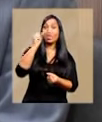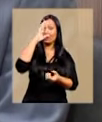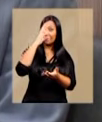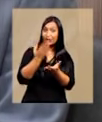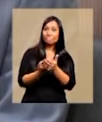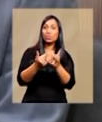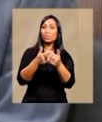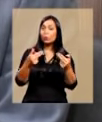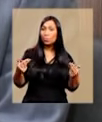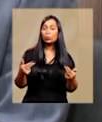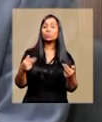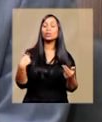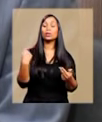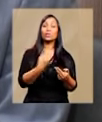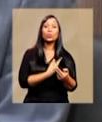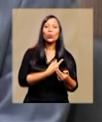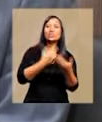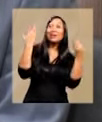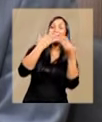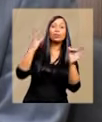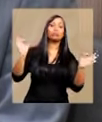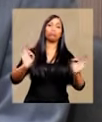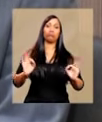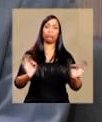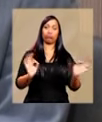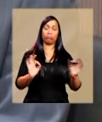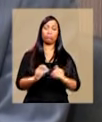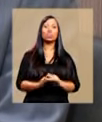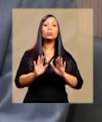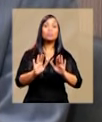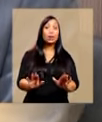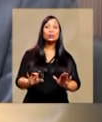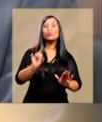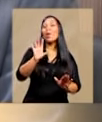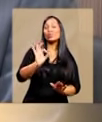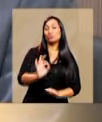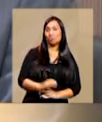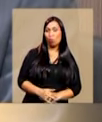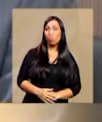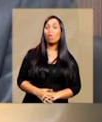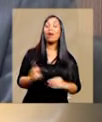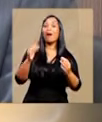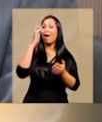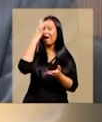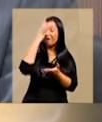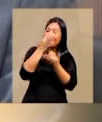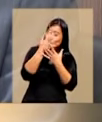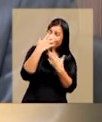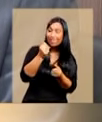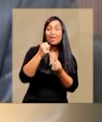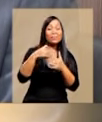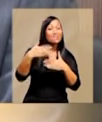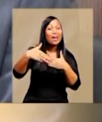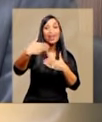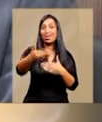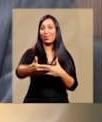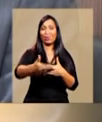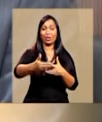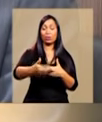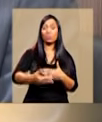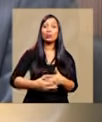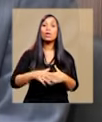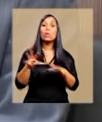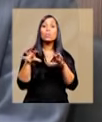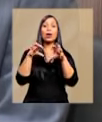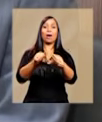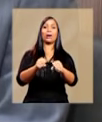Fé é acreditar em realidades que nós não conseguimos ver. Mas não é só isso. A fé vai além do que isso.